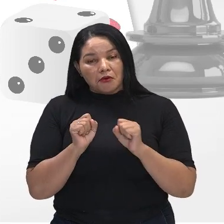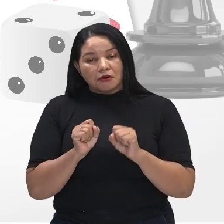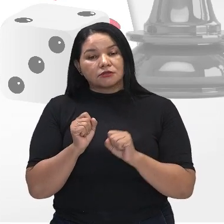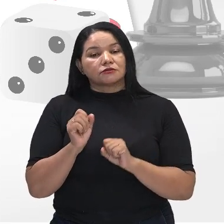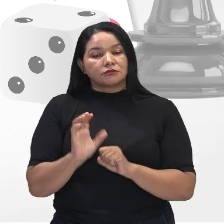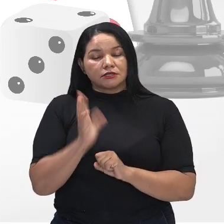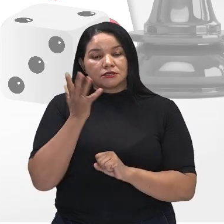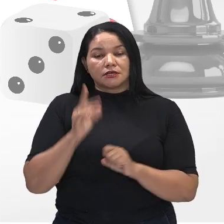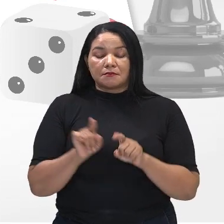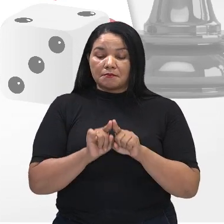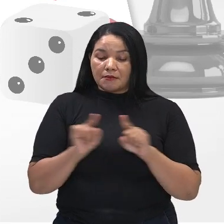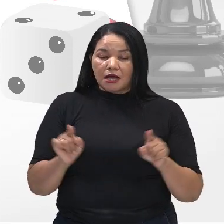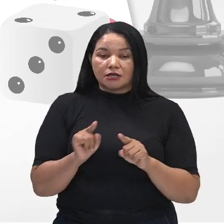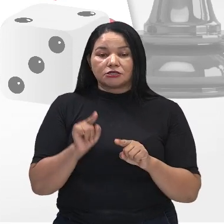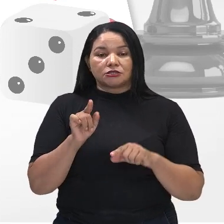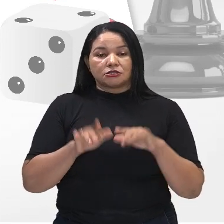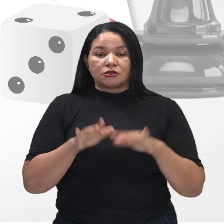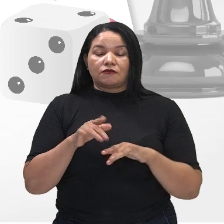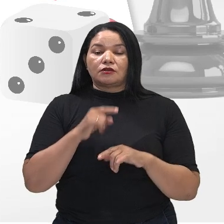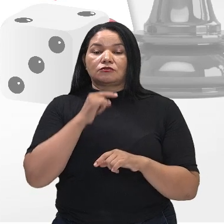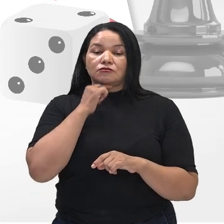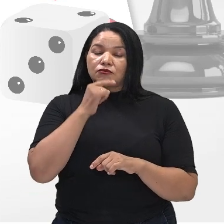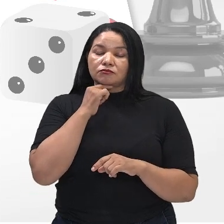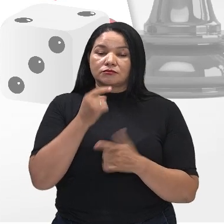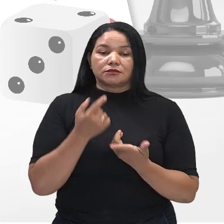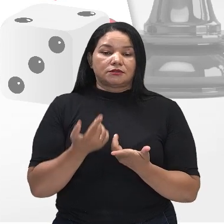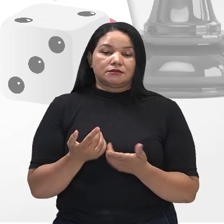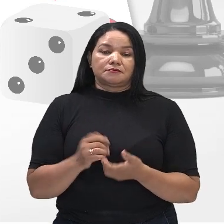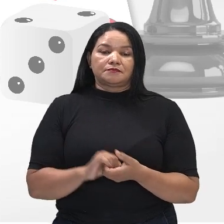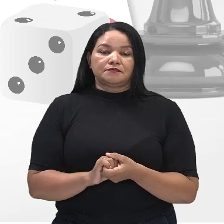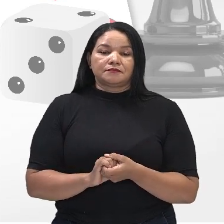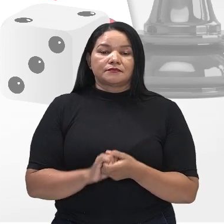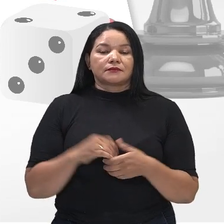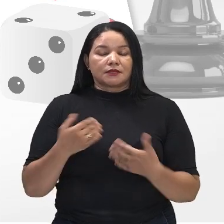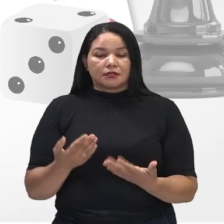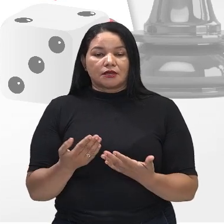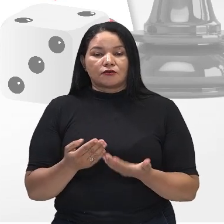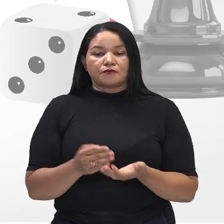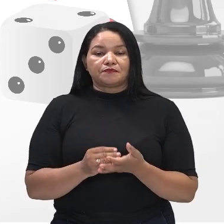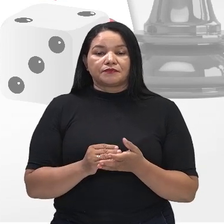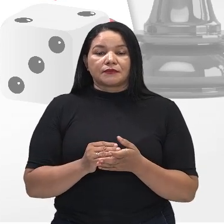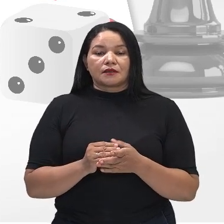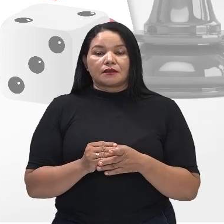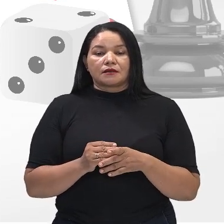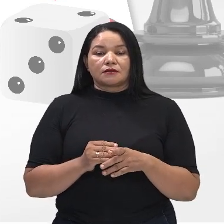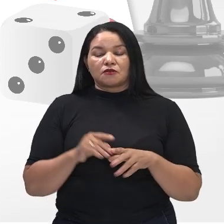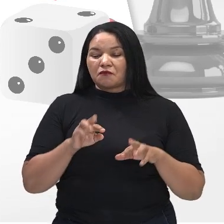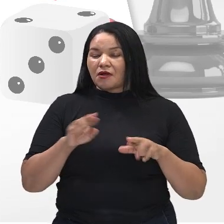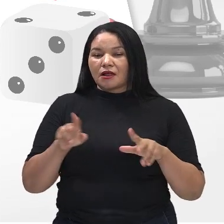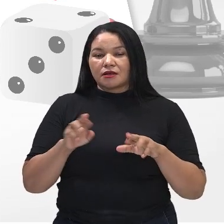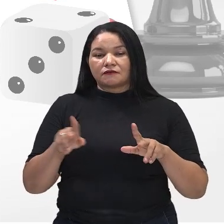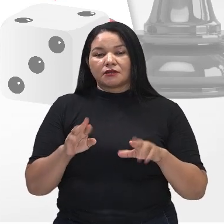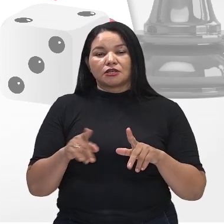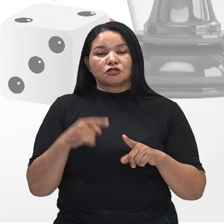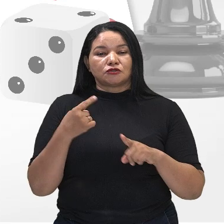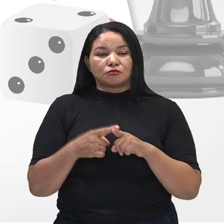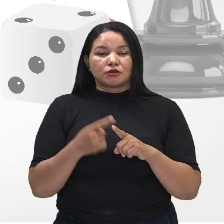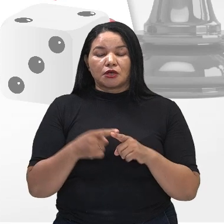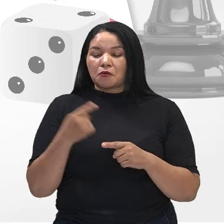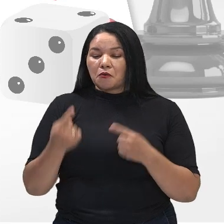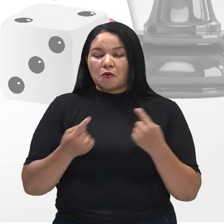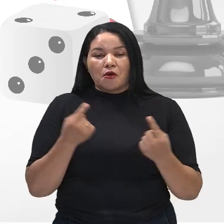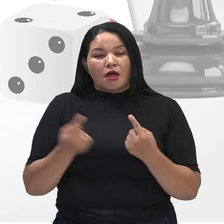pode ser que não aconteça. E é justamente chamado de aleatório porque a gente não tem esse poder de